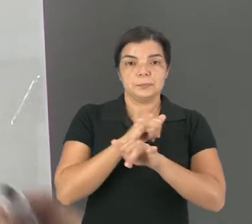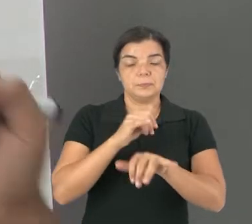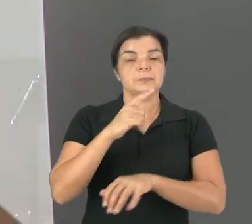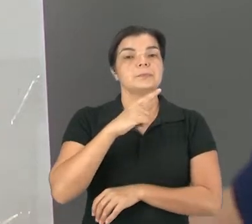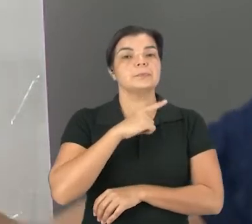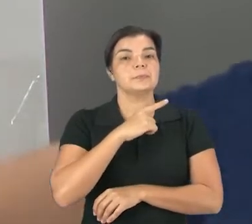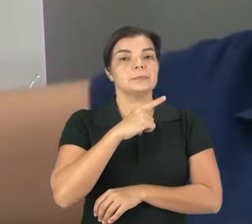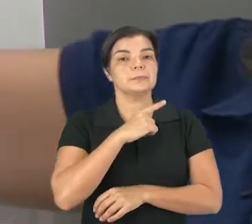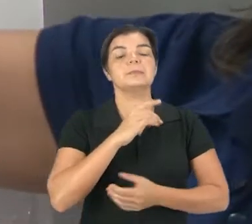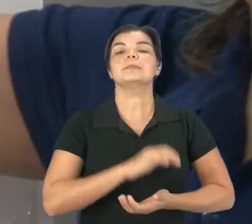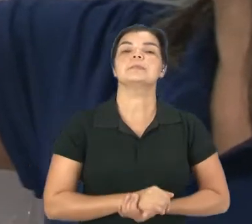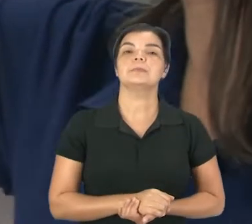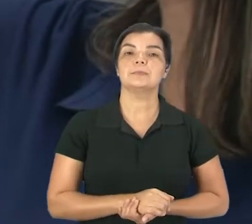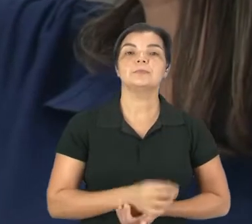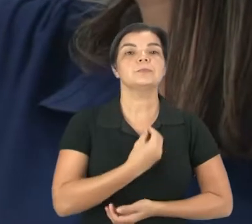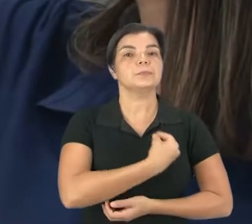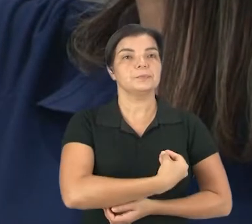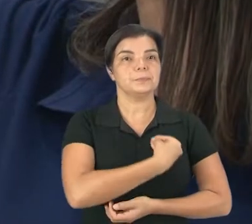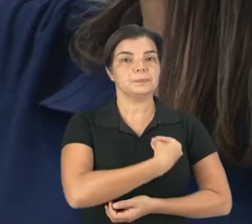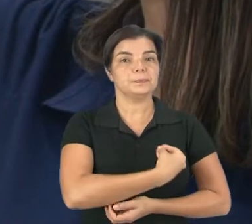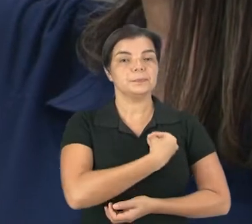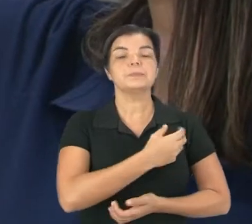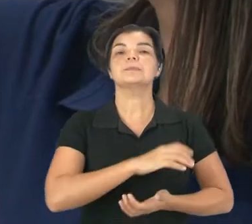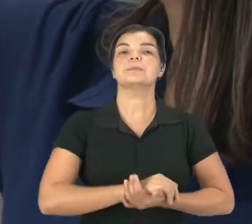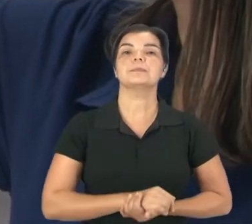nós temos aqui é que existe